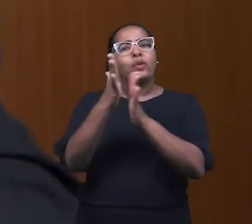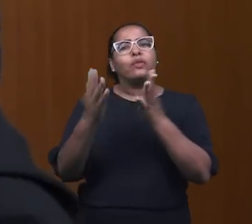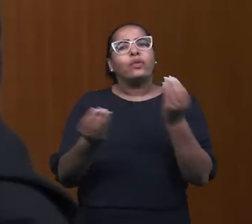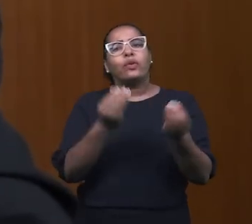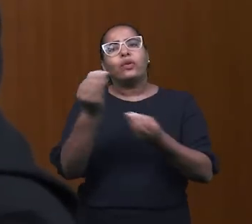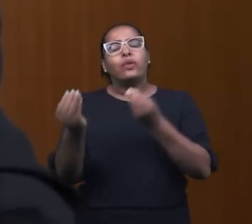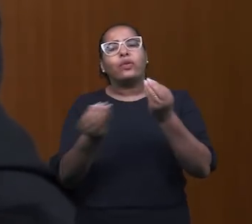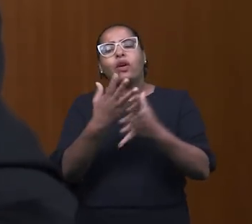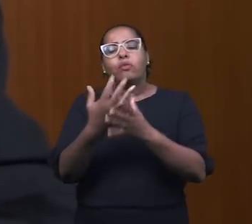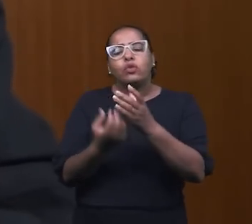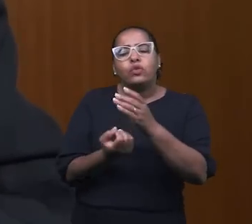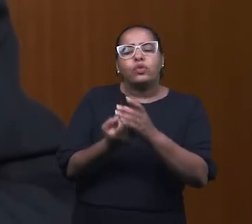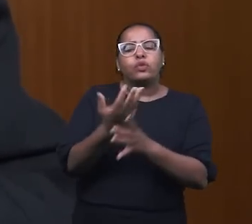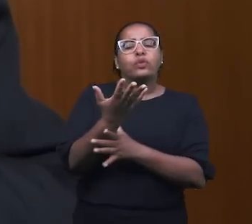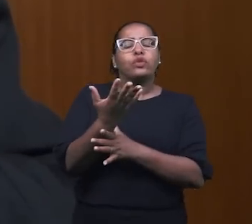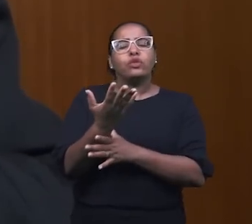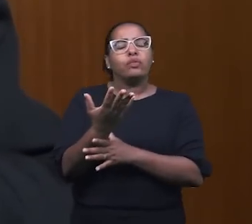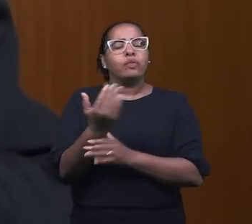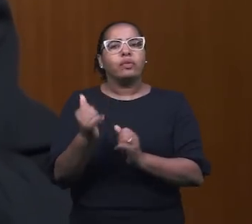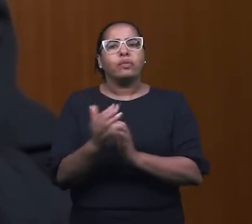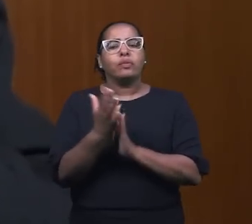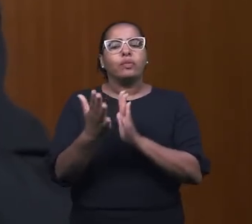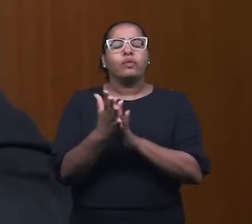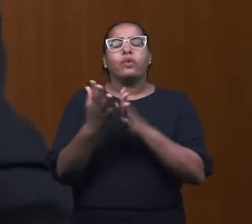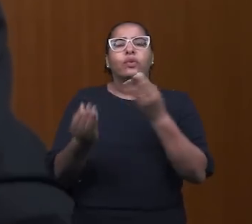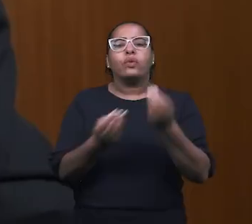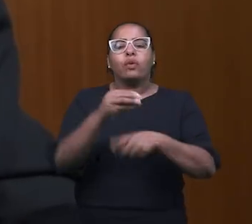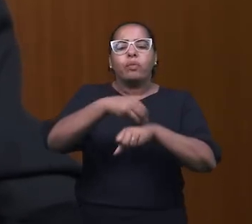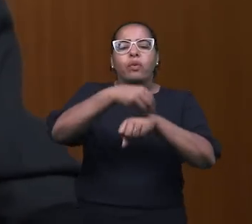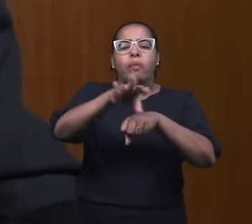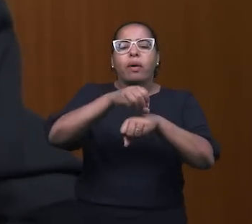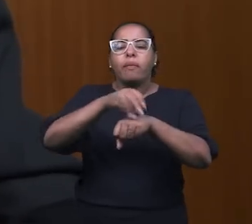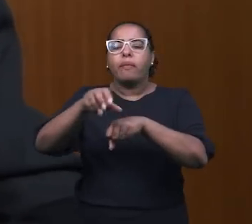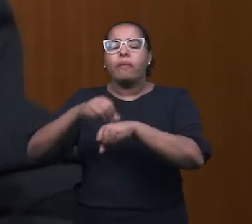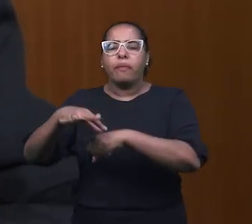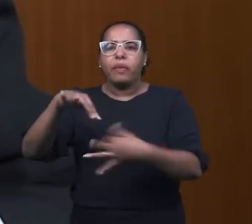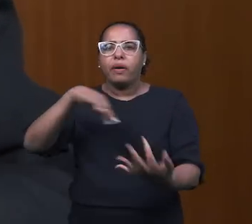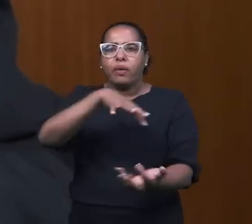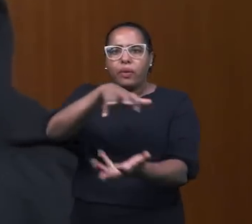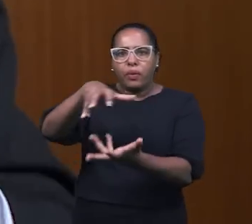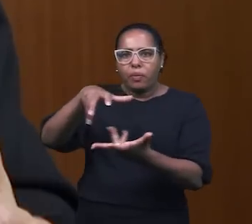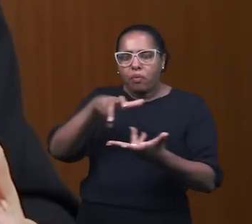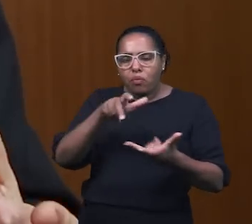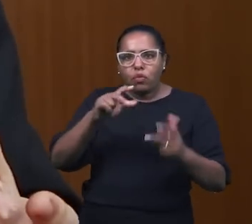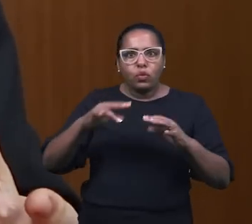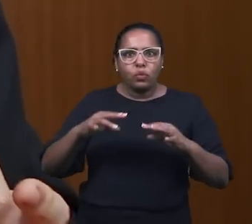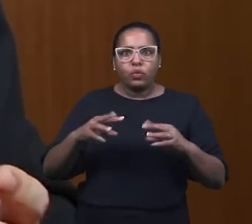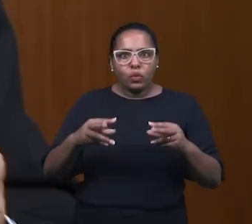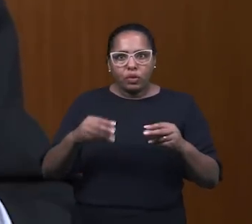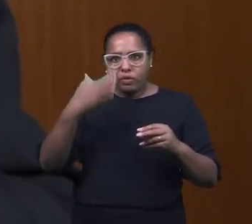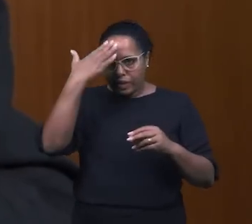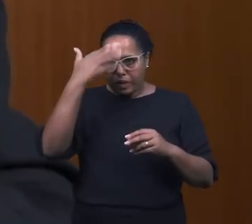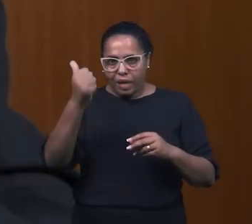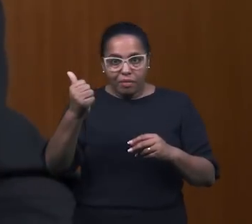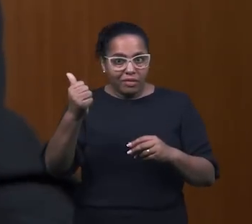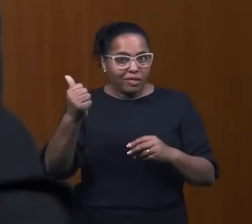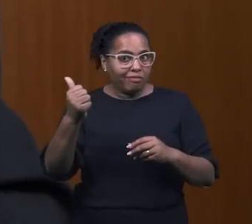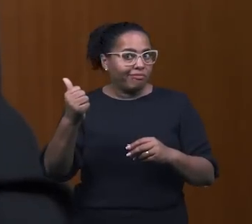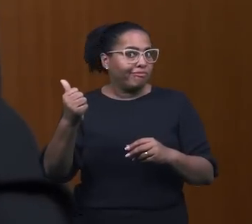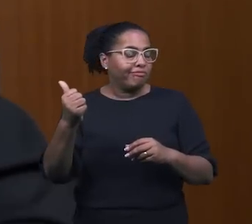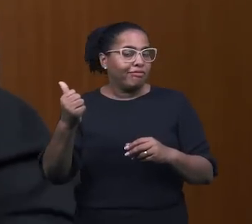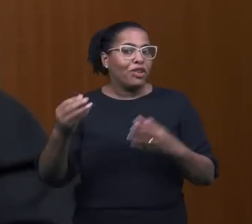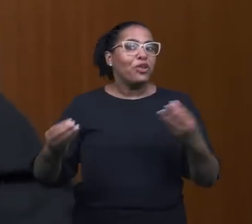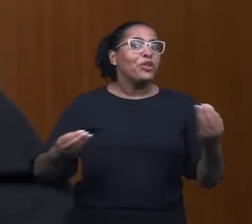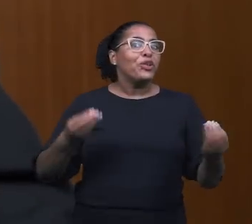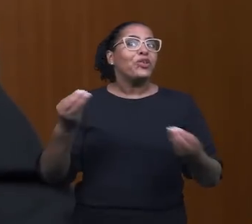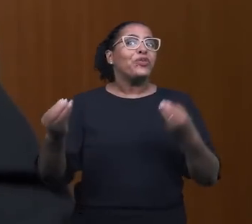a chegada dos louvores, como é que eles são compartilhados com todo o Brasil e também com o exterior? Você sabe